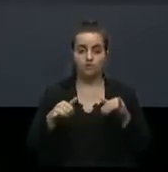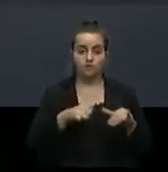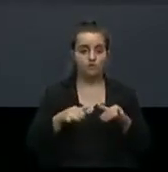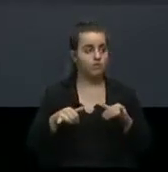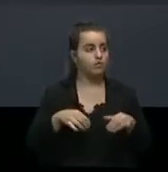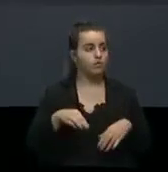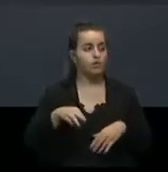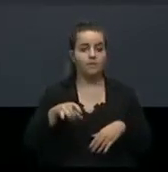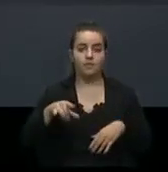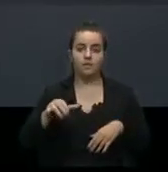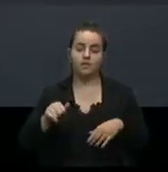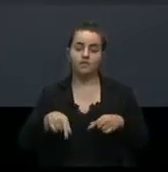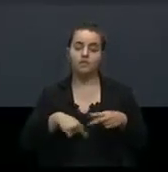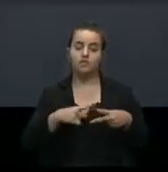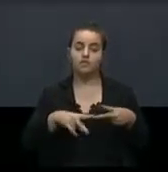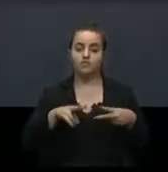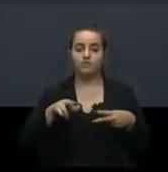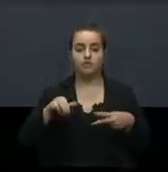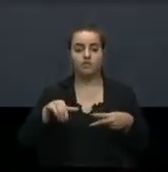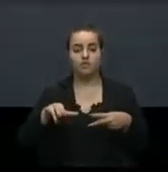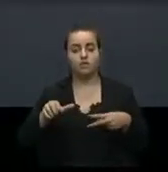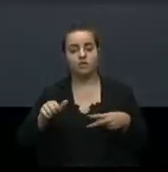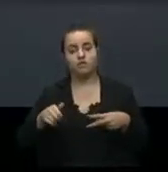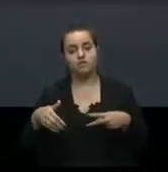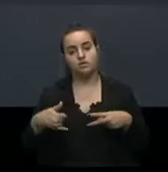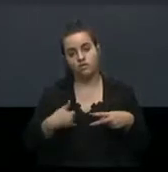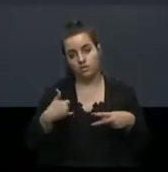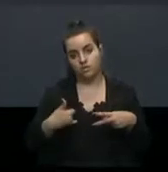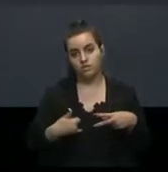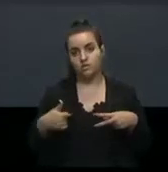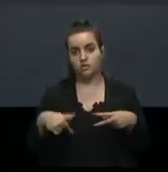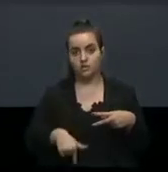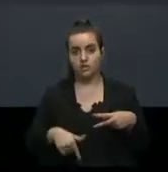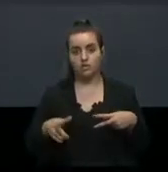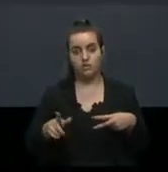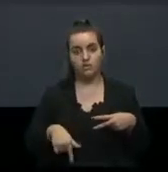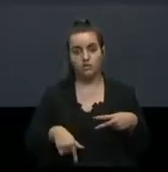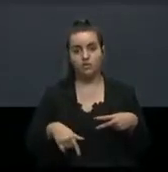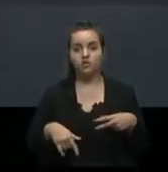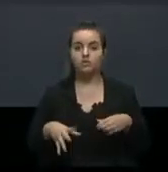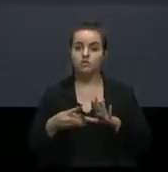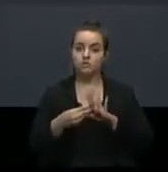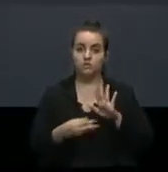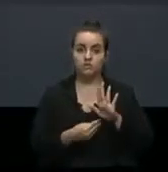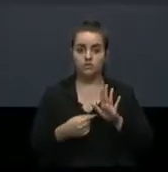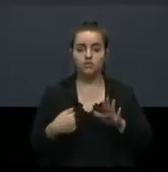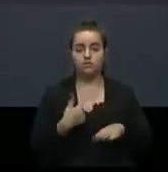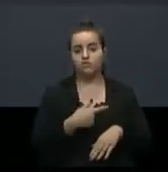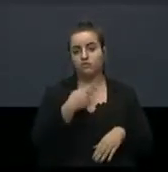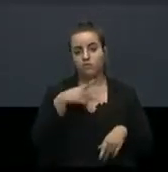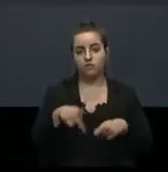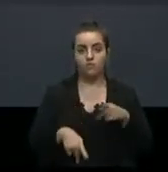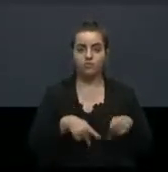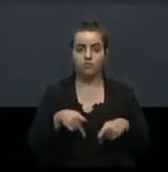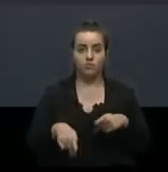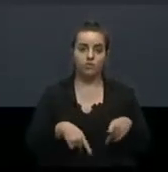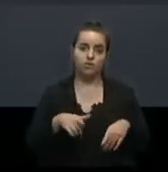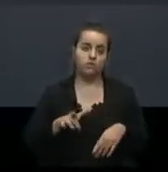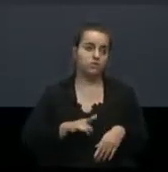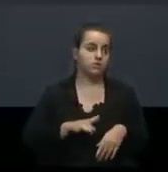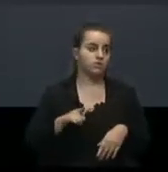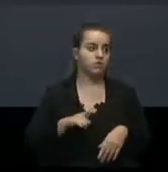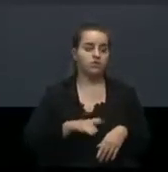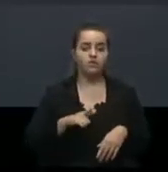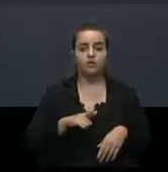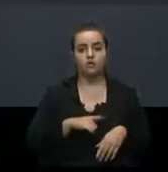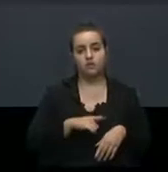de idades nas amostras. Nessa unidade, vamos trabalhar com populações que possuem distribuição gaussiana, ou em forma de sino, como